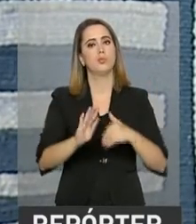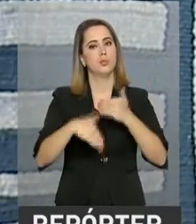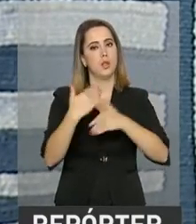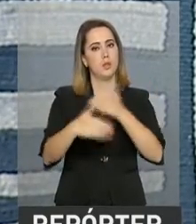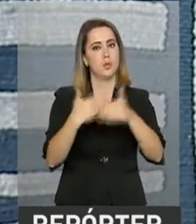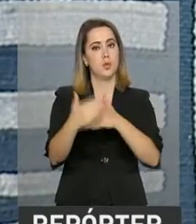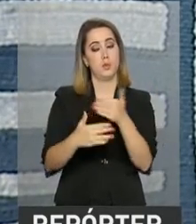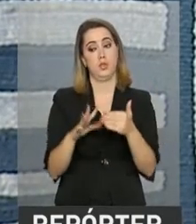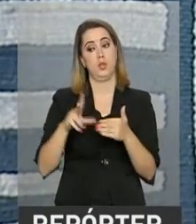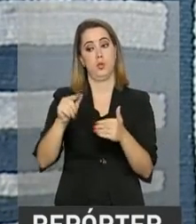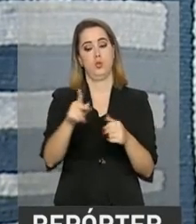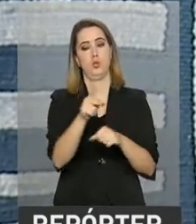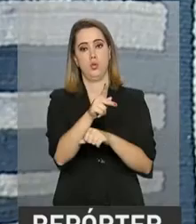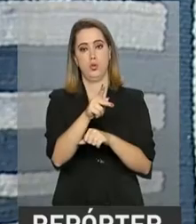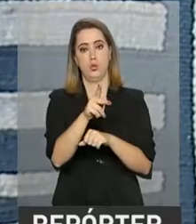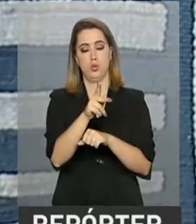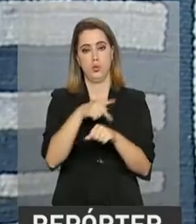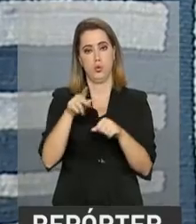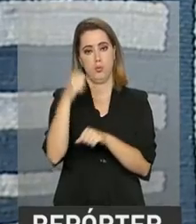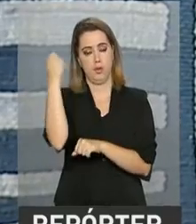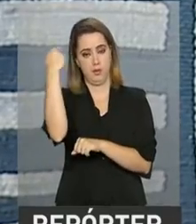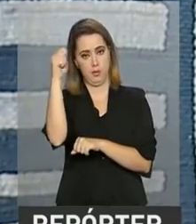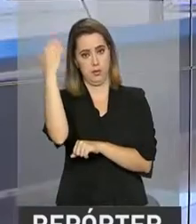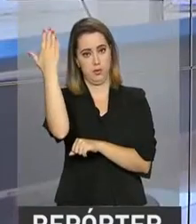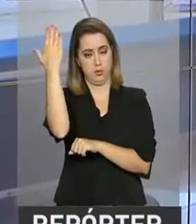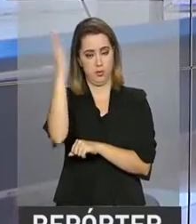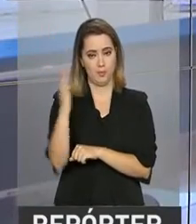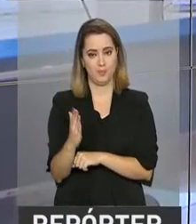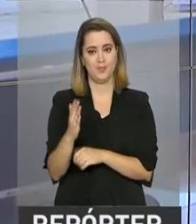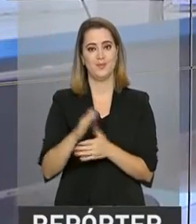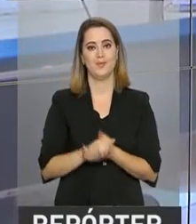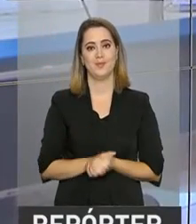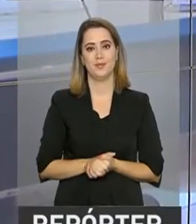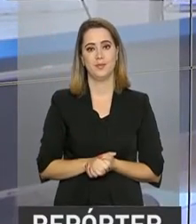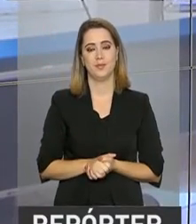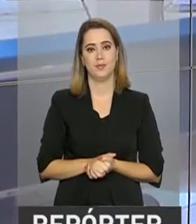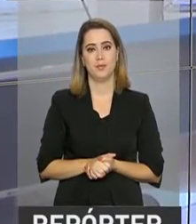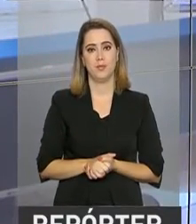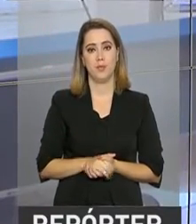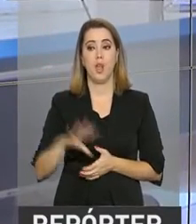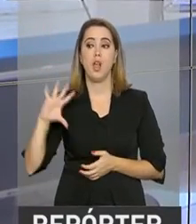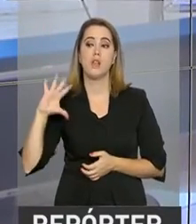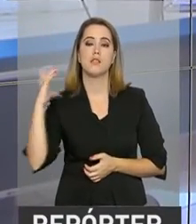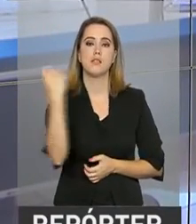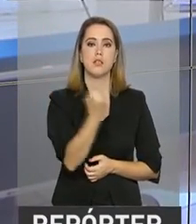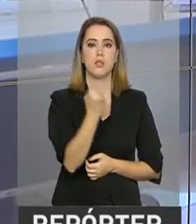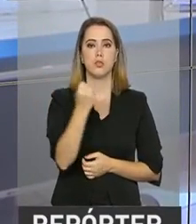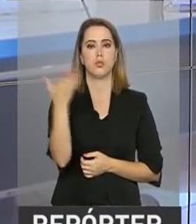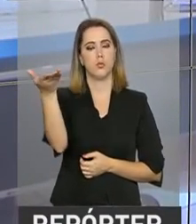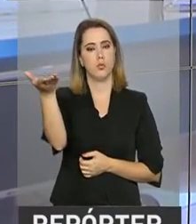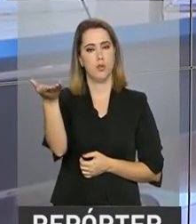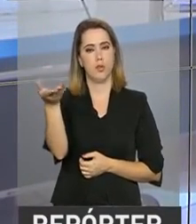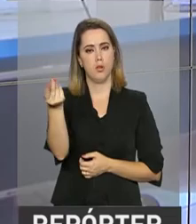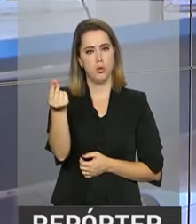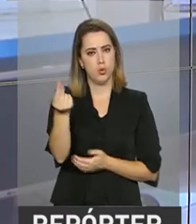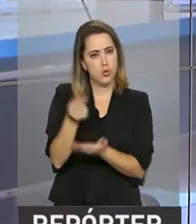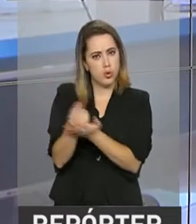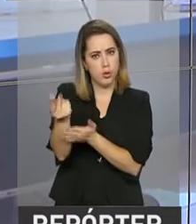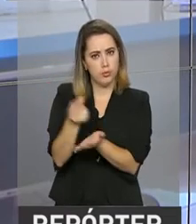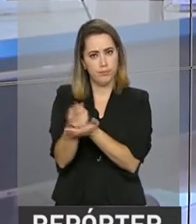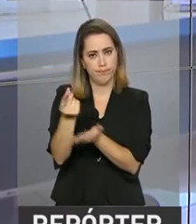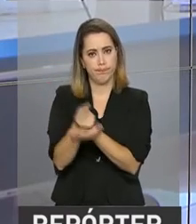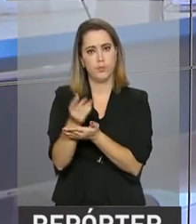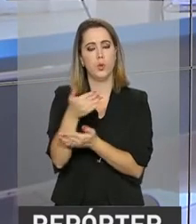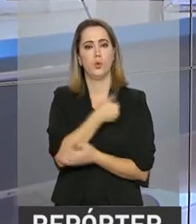comum de argentina e brasil sergipe vai receber recursos do governo federal para